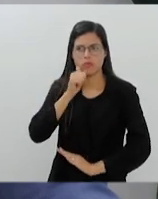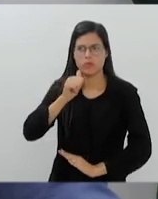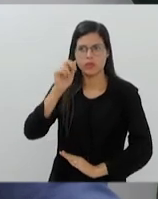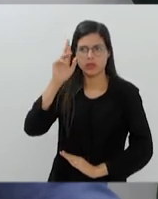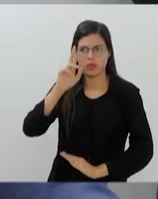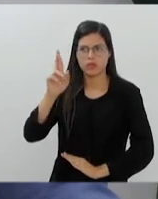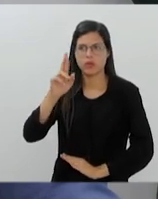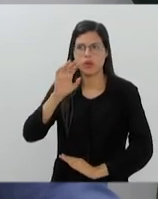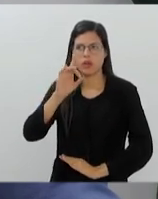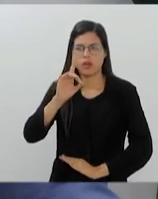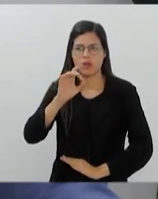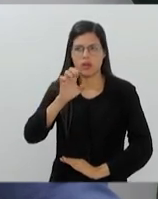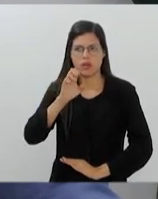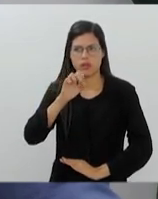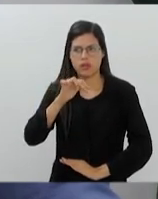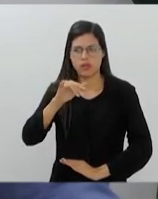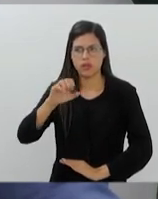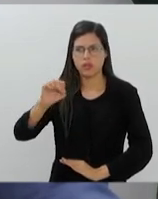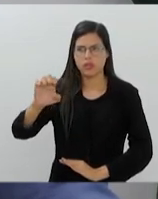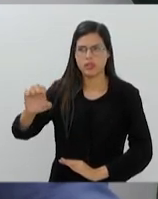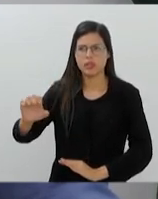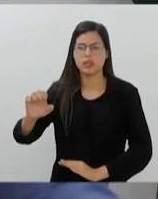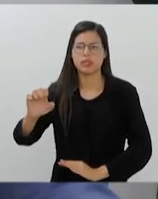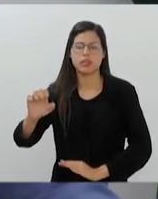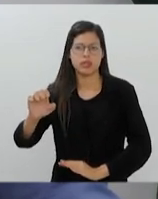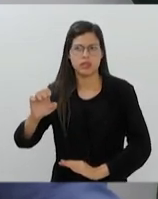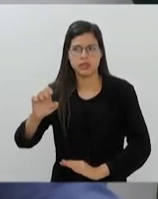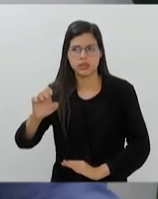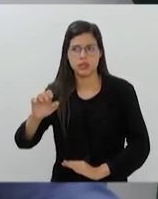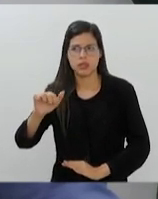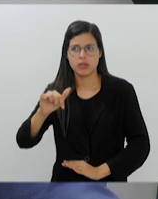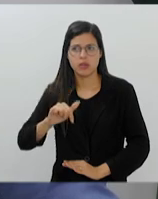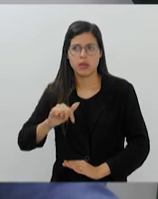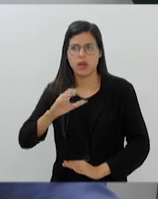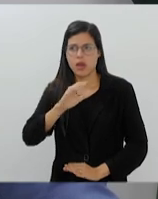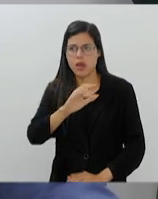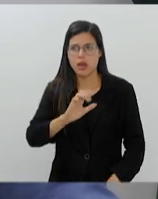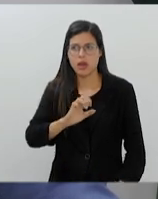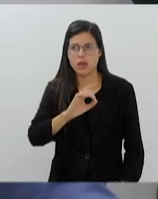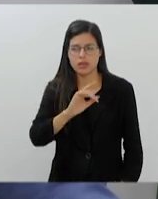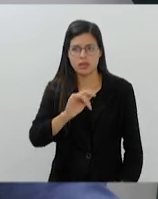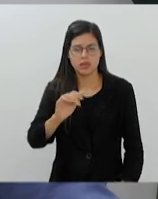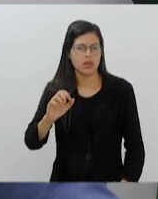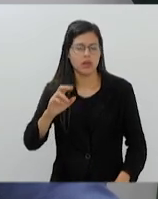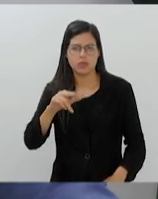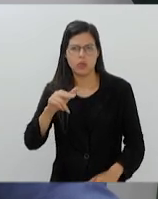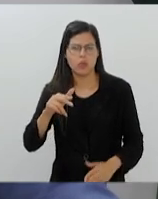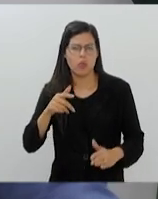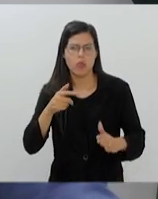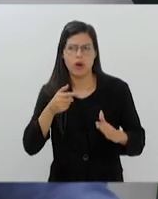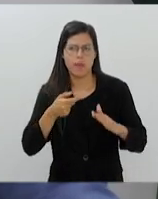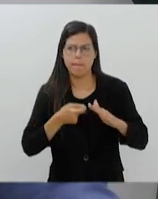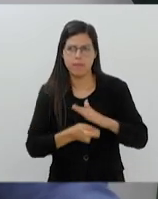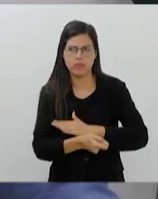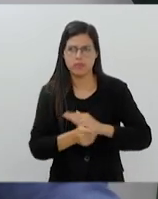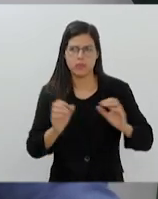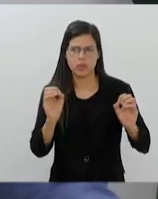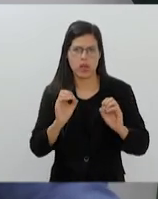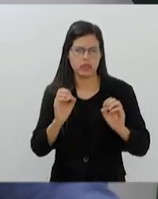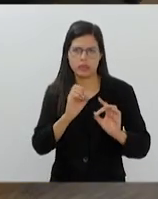Denise em matéria social A C nunca patrocinou nada né posso falar sobre o Manancial to